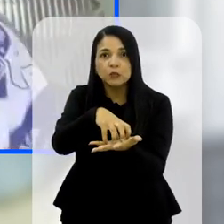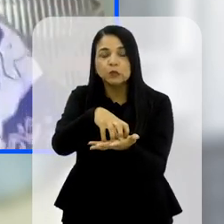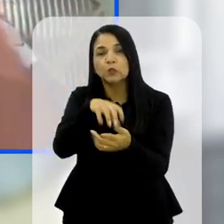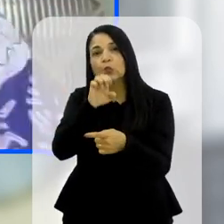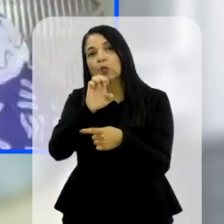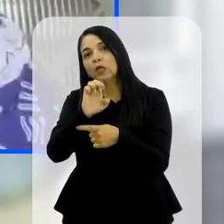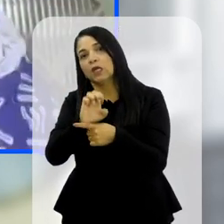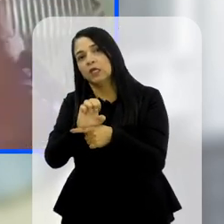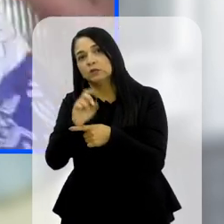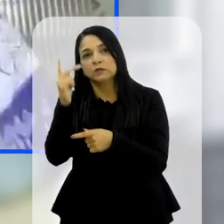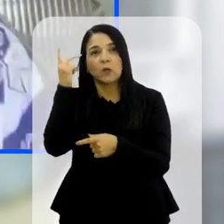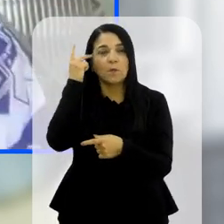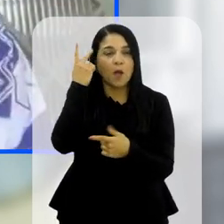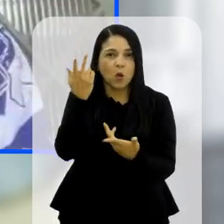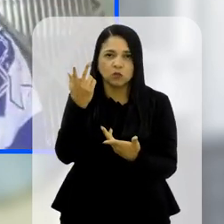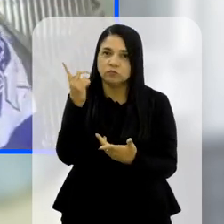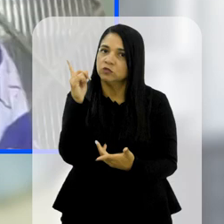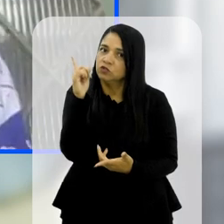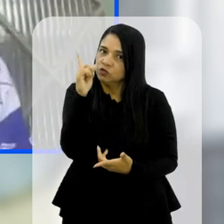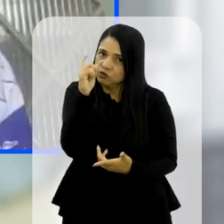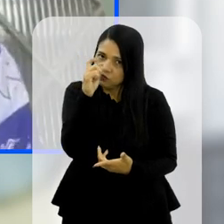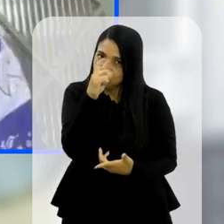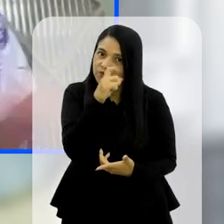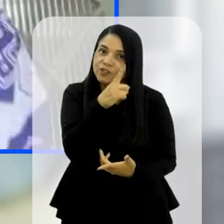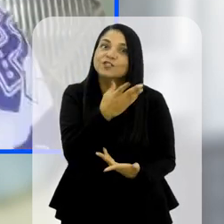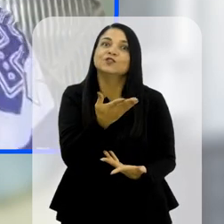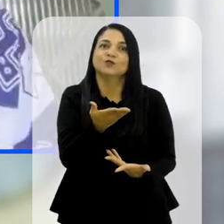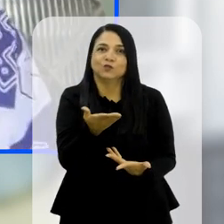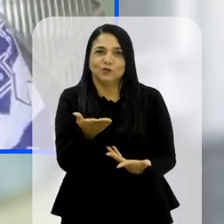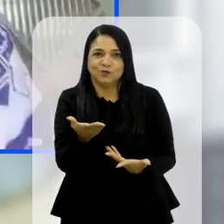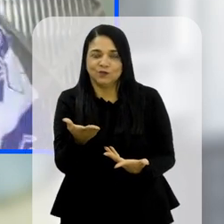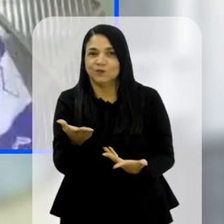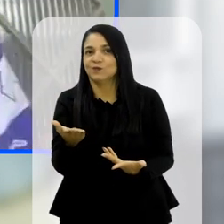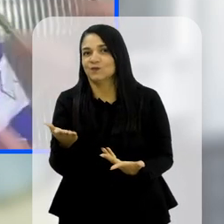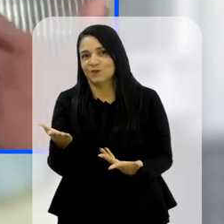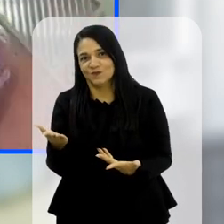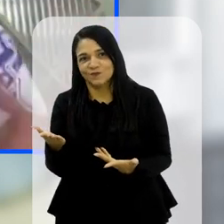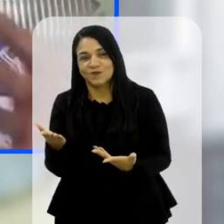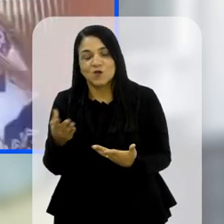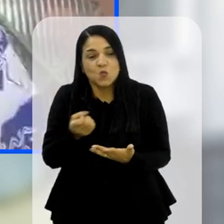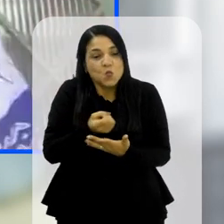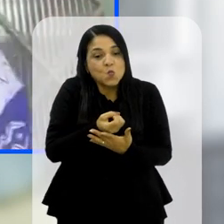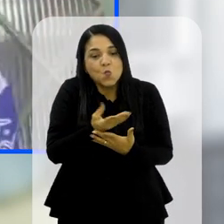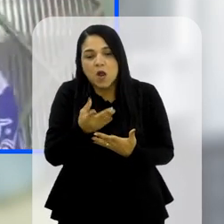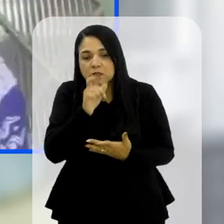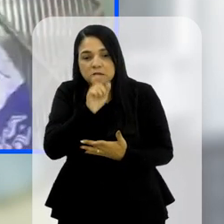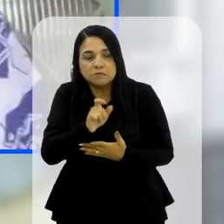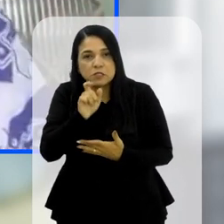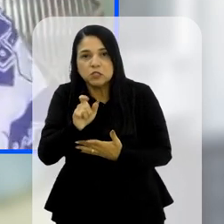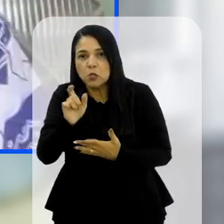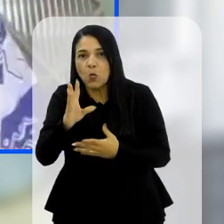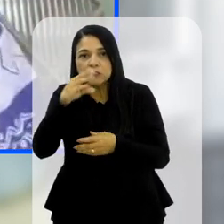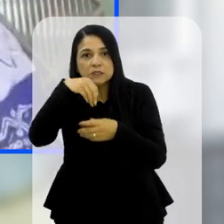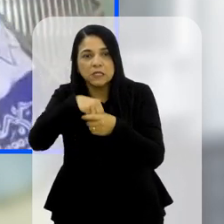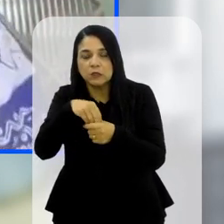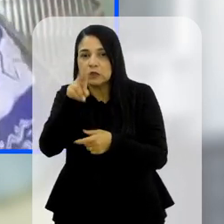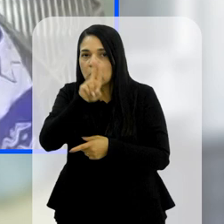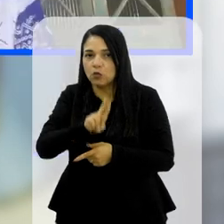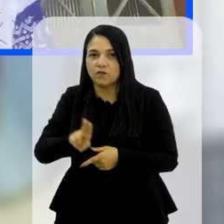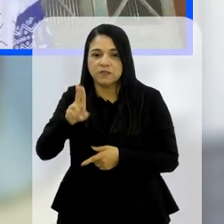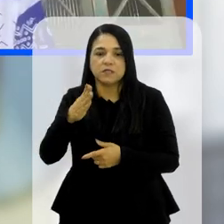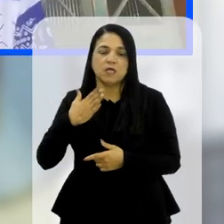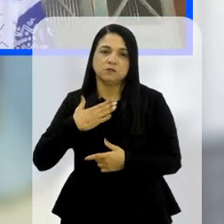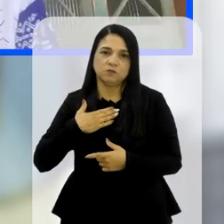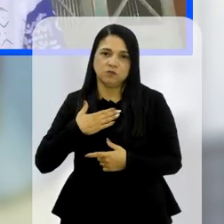de trabalho, que é Rio, Eixo Rio, São Paulo, né? Super difícil, né? Quase um acaso. Eu posso contar quantas pessoas